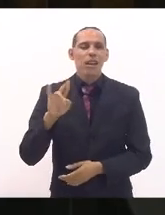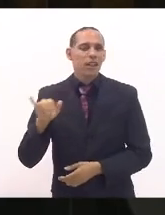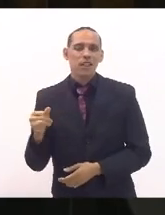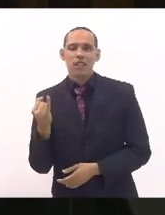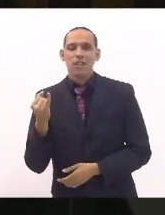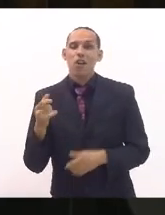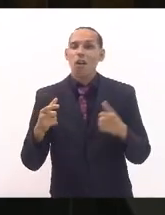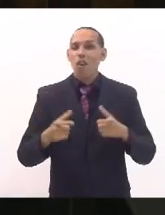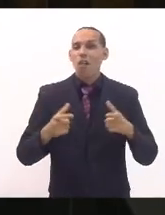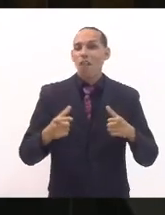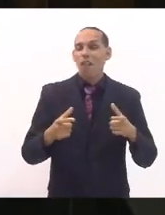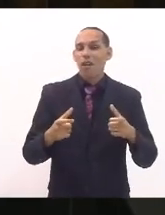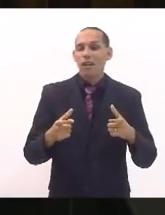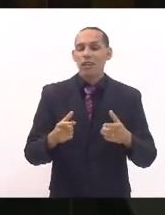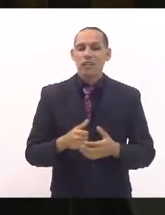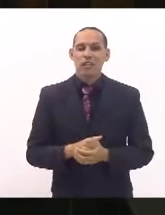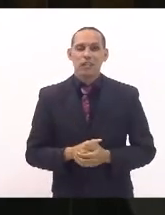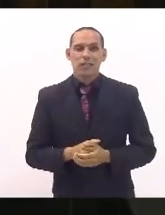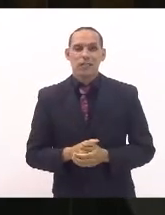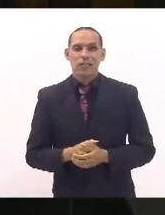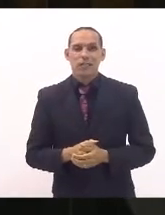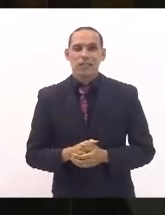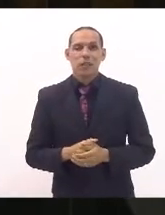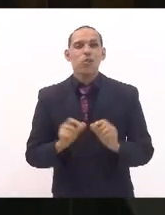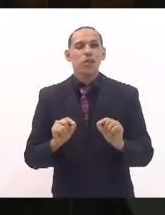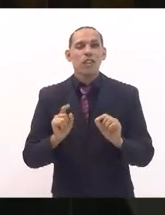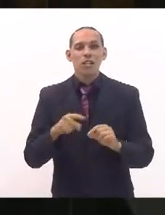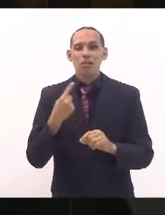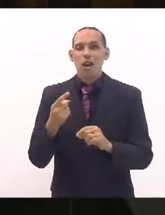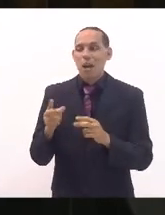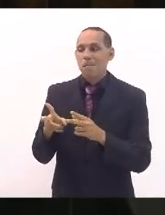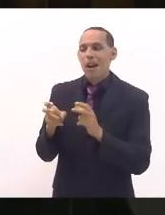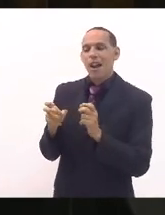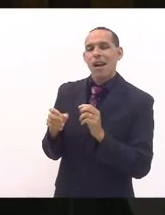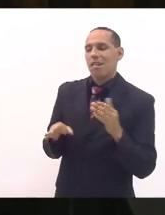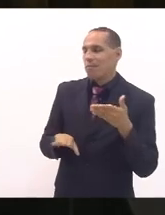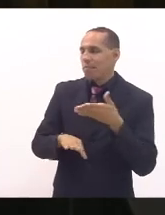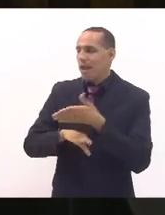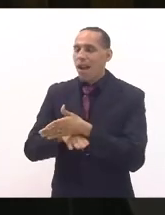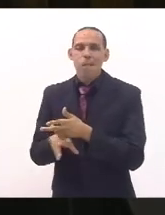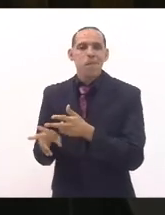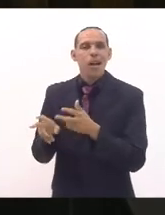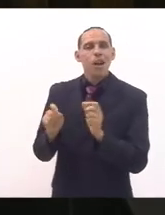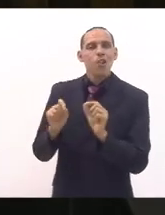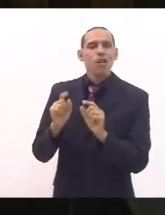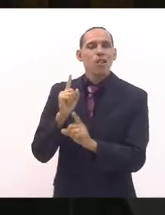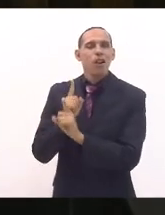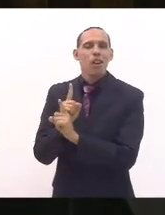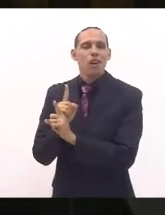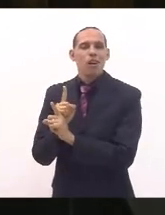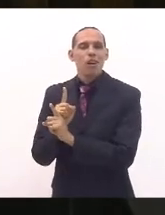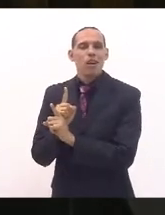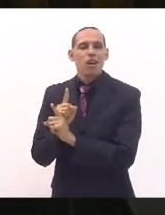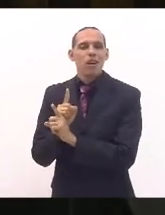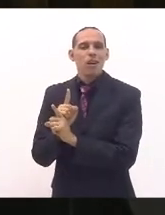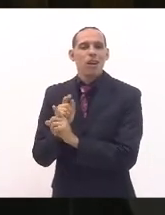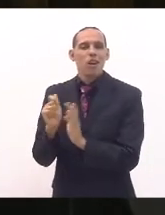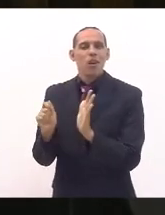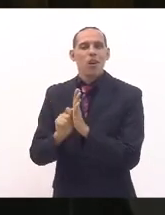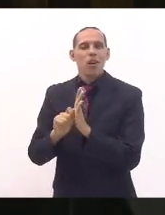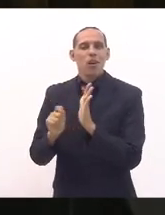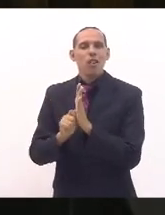onde, com convicção, nós vamos perceber e encontrar ali o